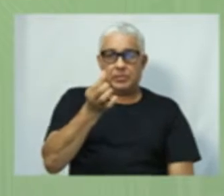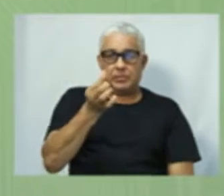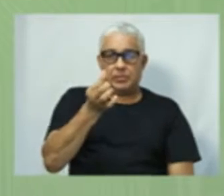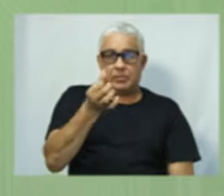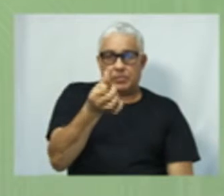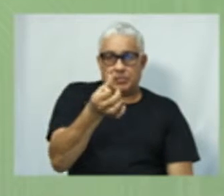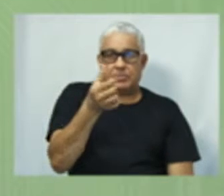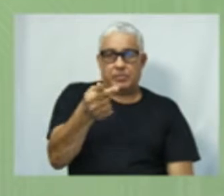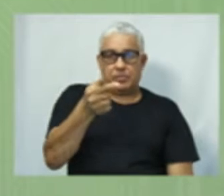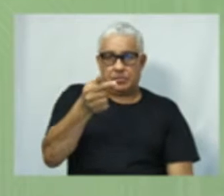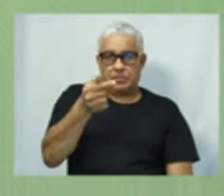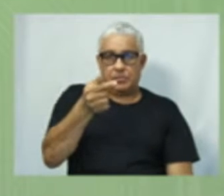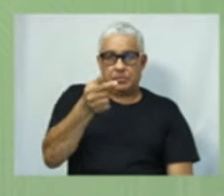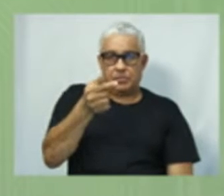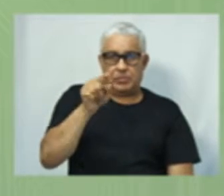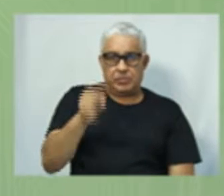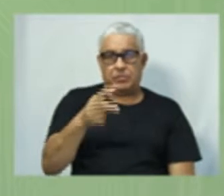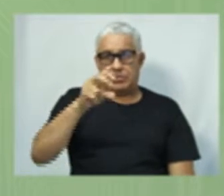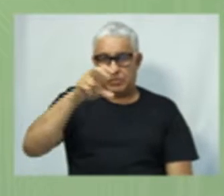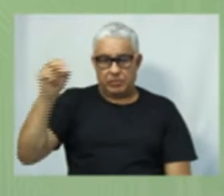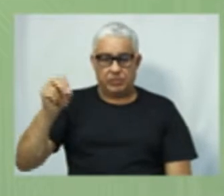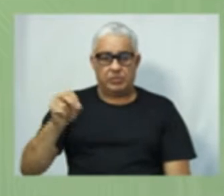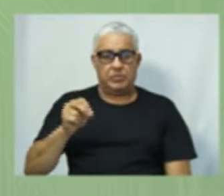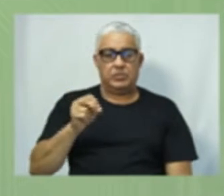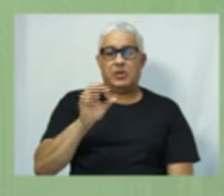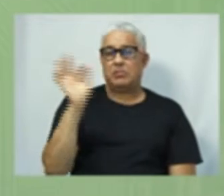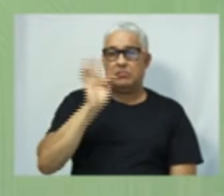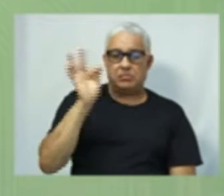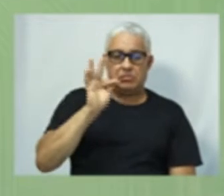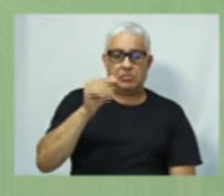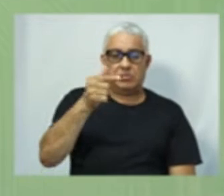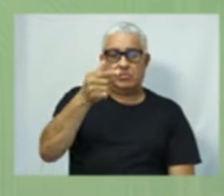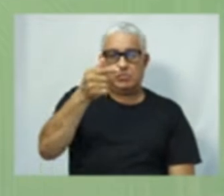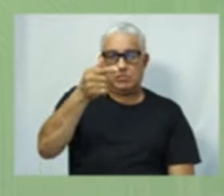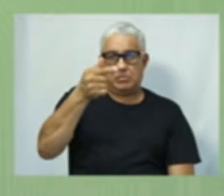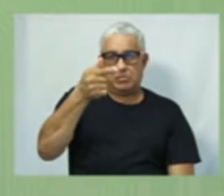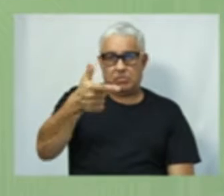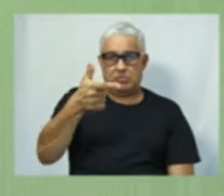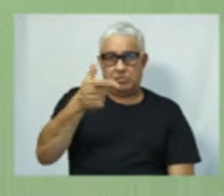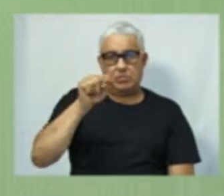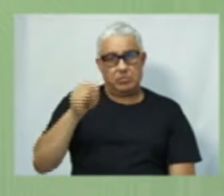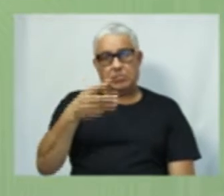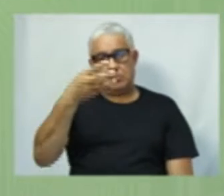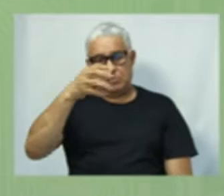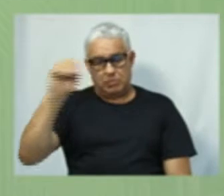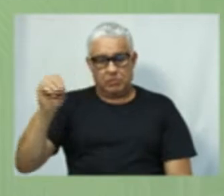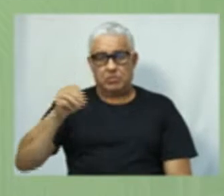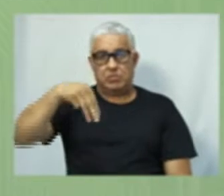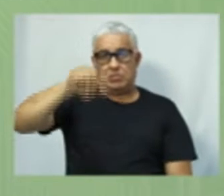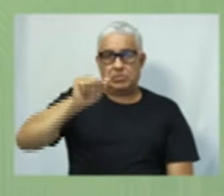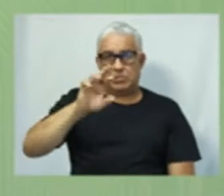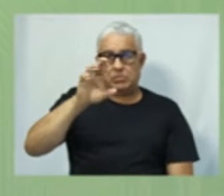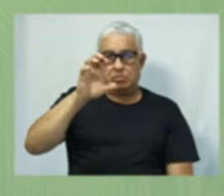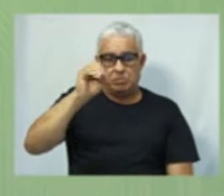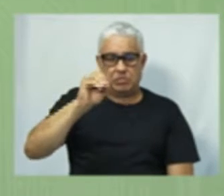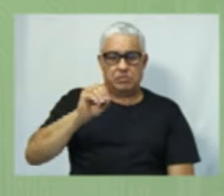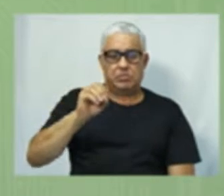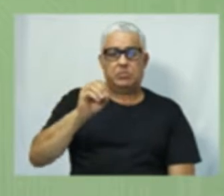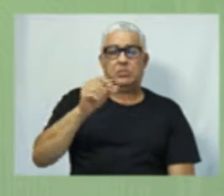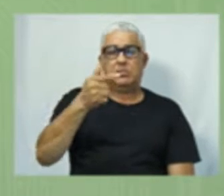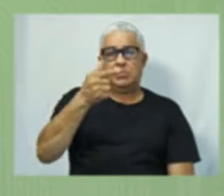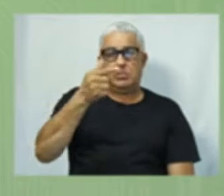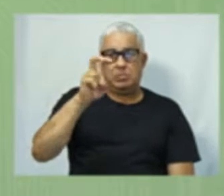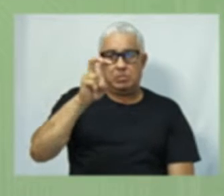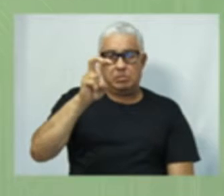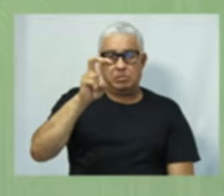67.500. Faturamento de fevereiro, 72.300. Faturamento de março, 75.500. Depois